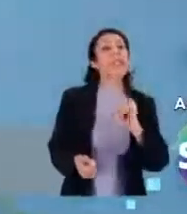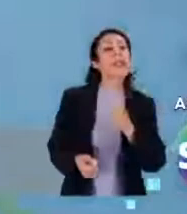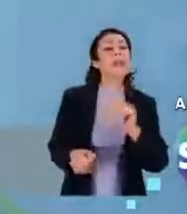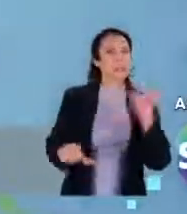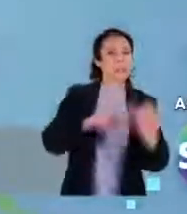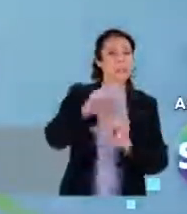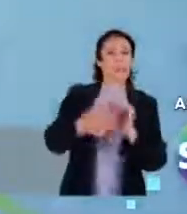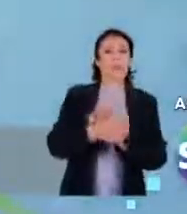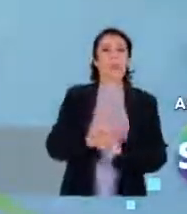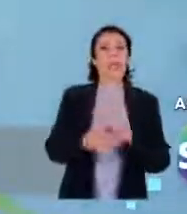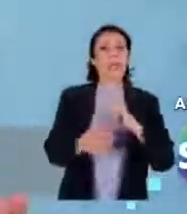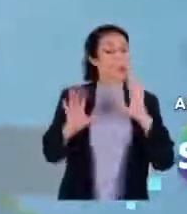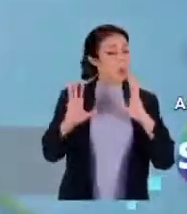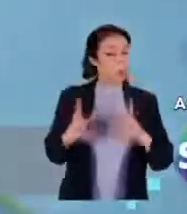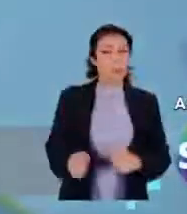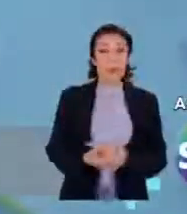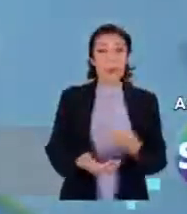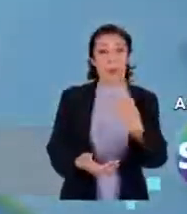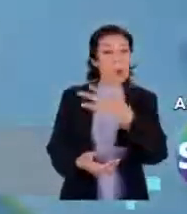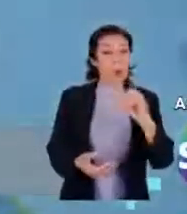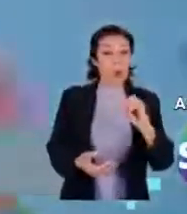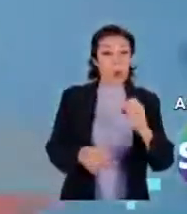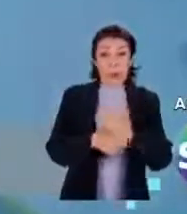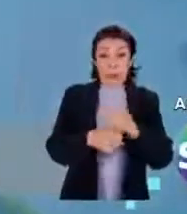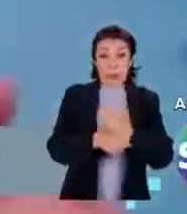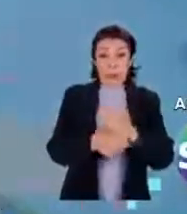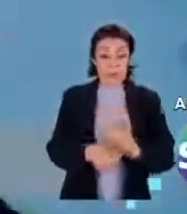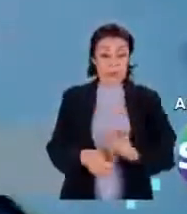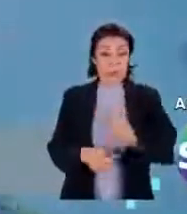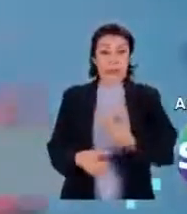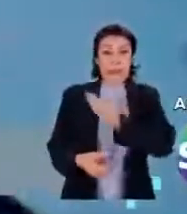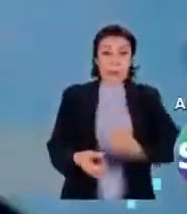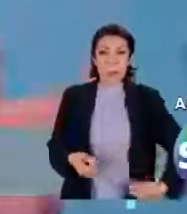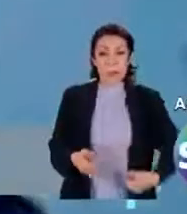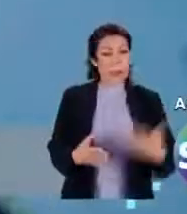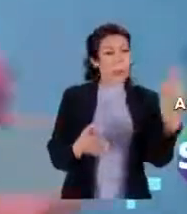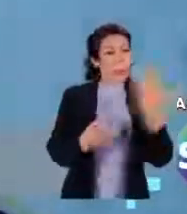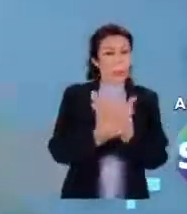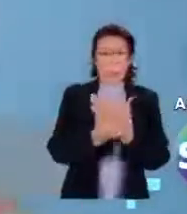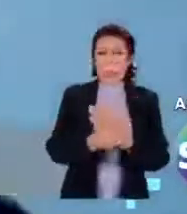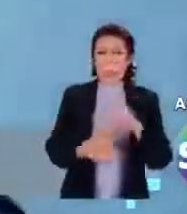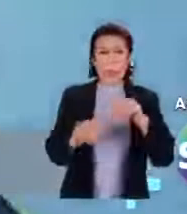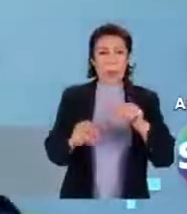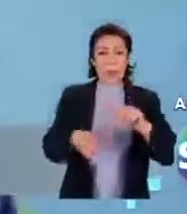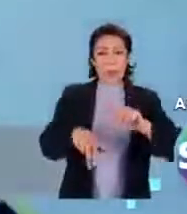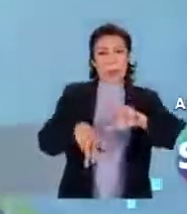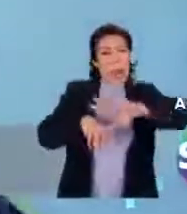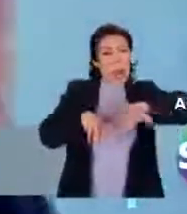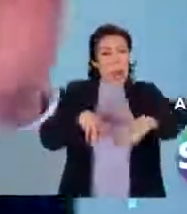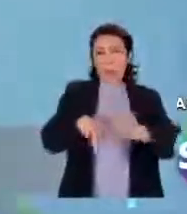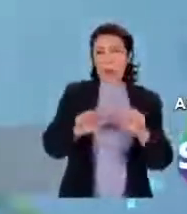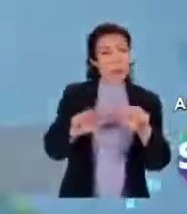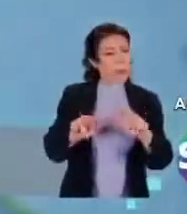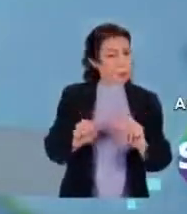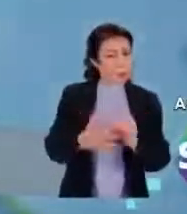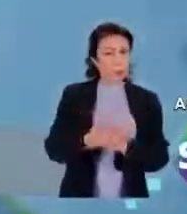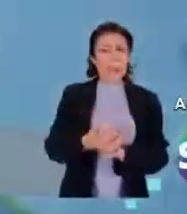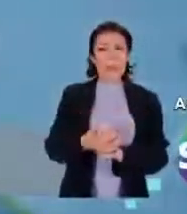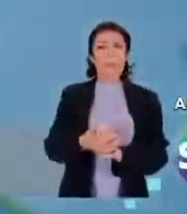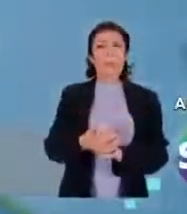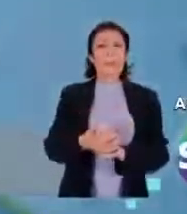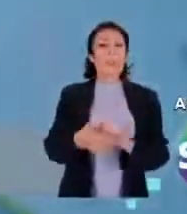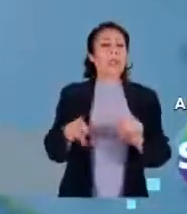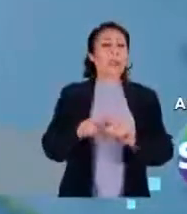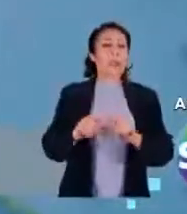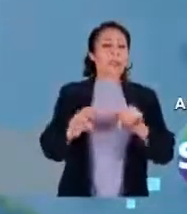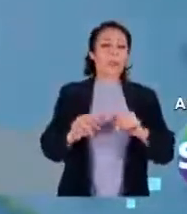fazendo eu me mantenho Limpo São 40 anos de vida pública nunca fui processado nunca fui acusado de corrupção nenhuma vez na vida nem para ser absolvido